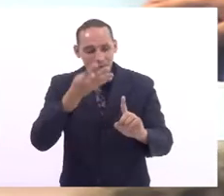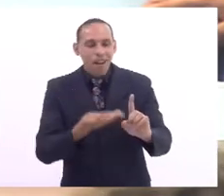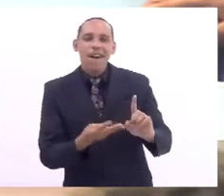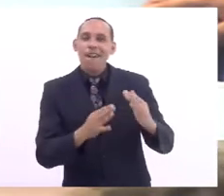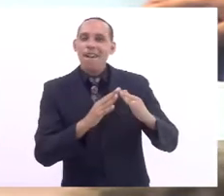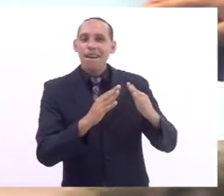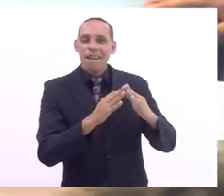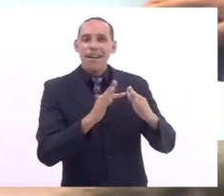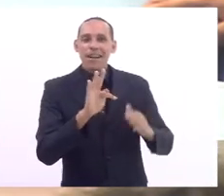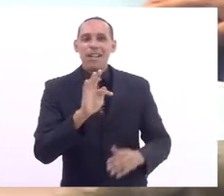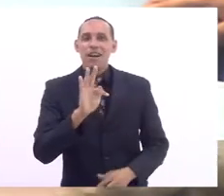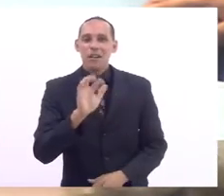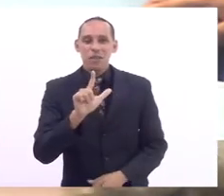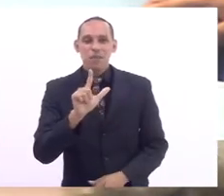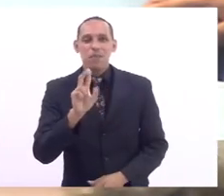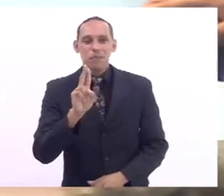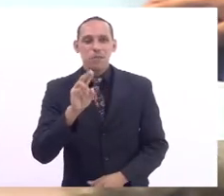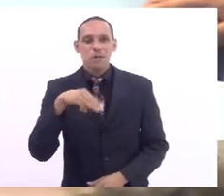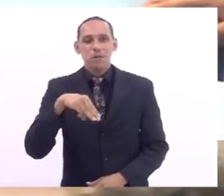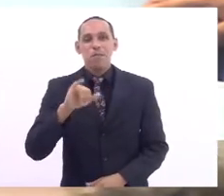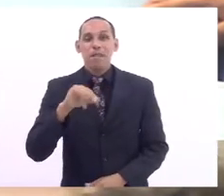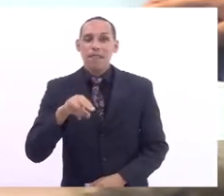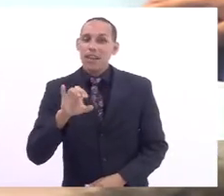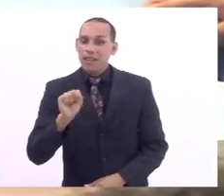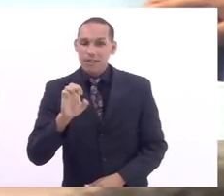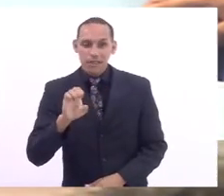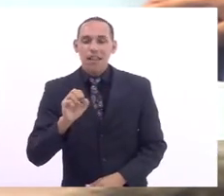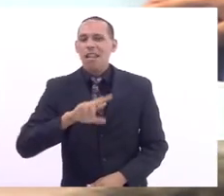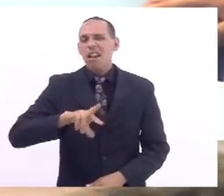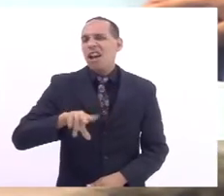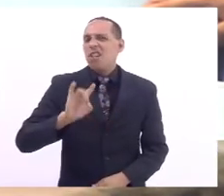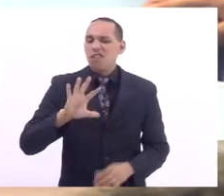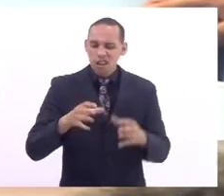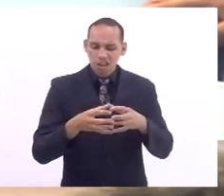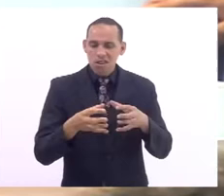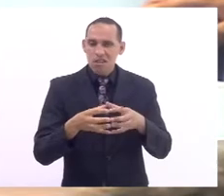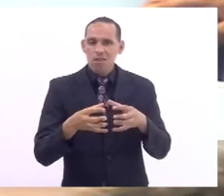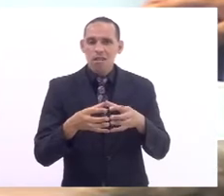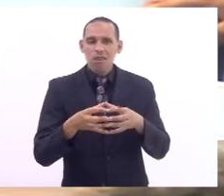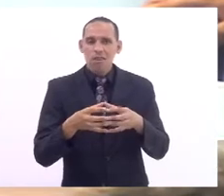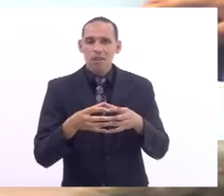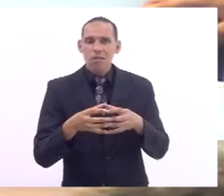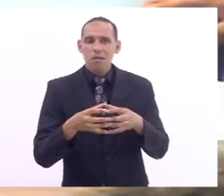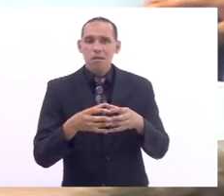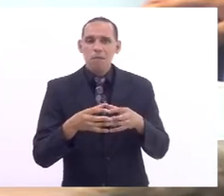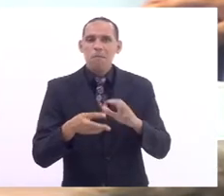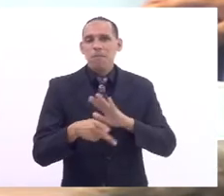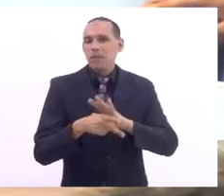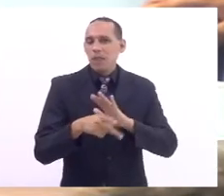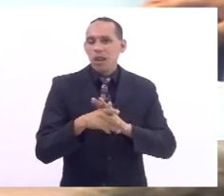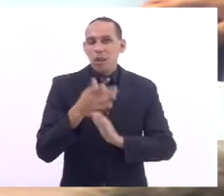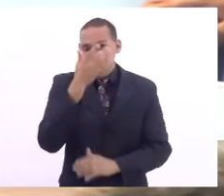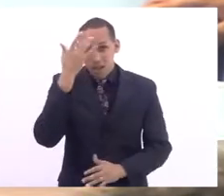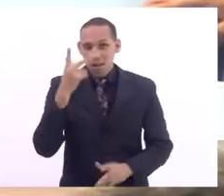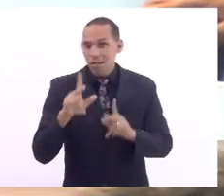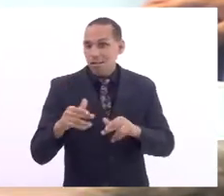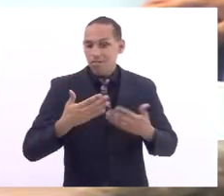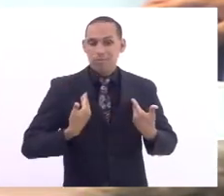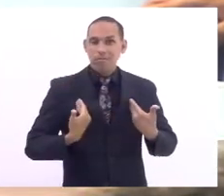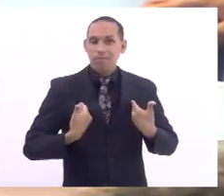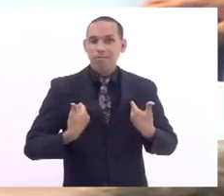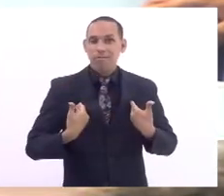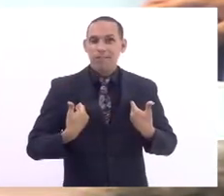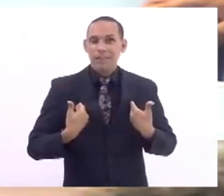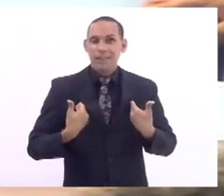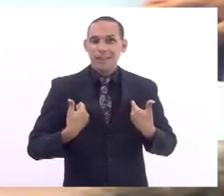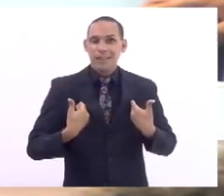para além dessa equipe que eu acho que é uma equipe que para grupos e para pessoas como eu que vem